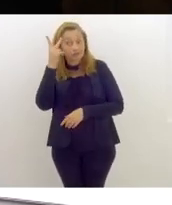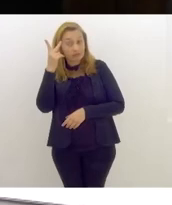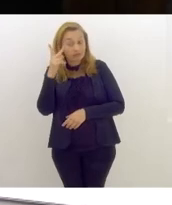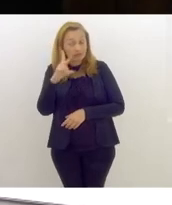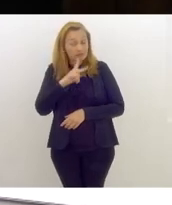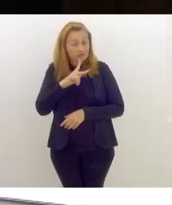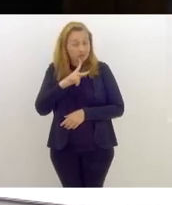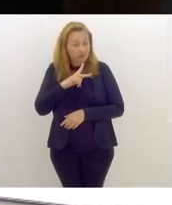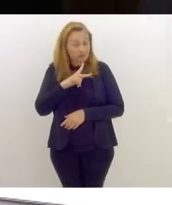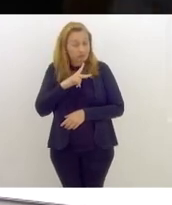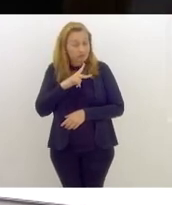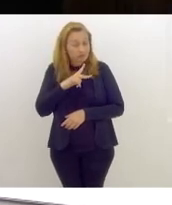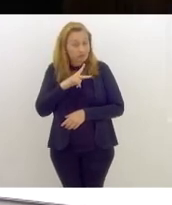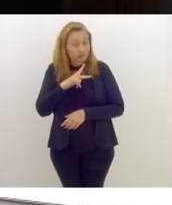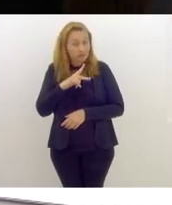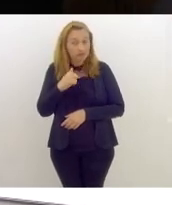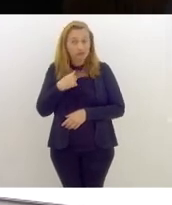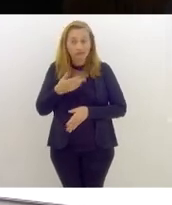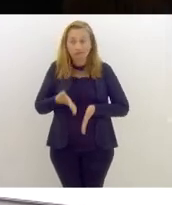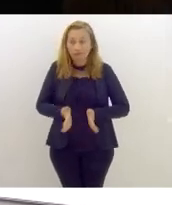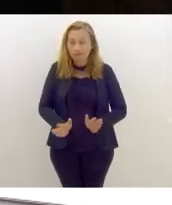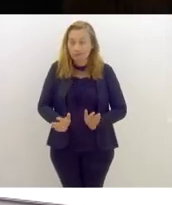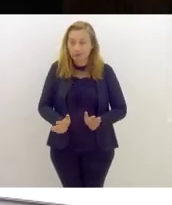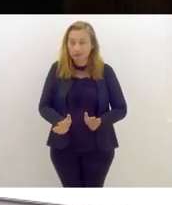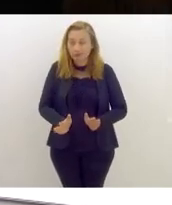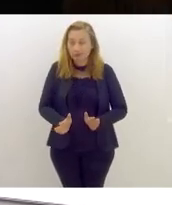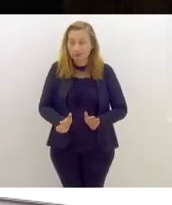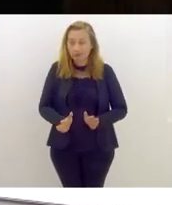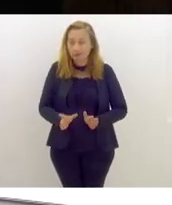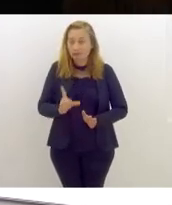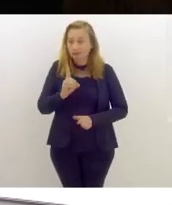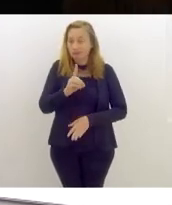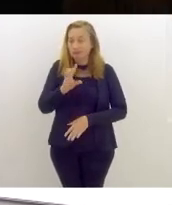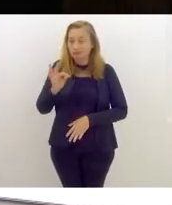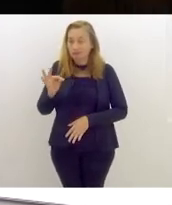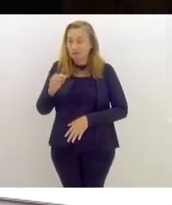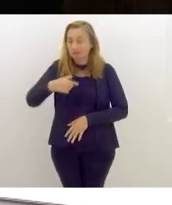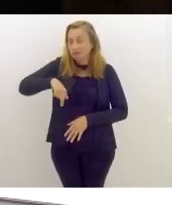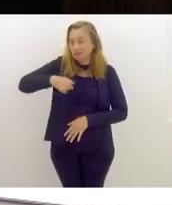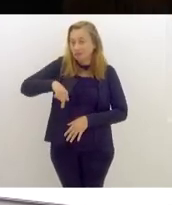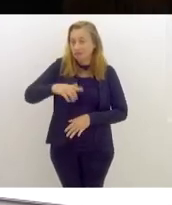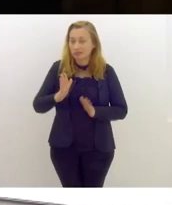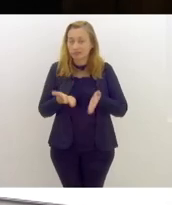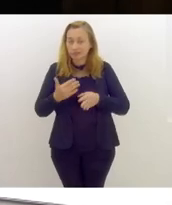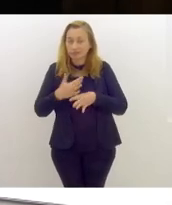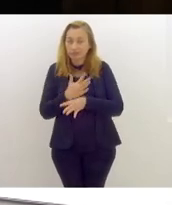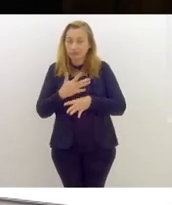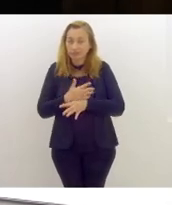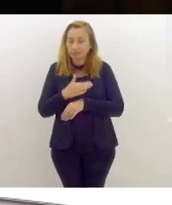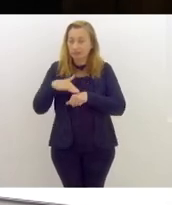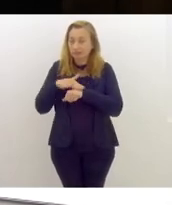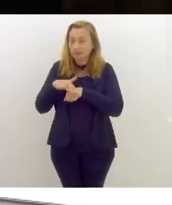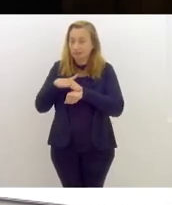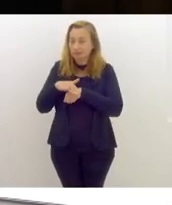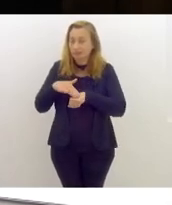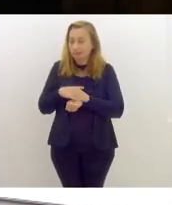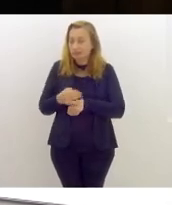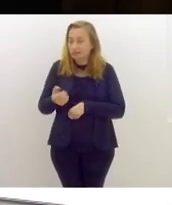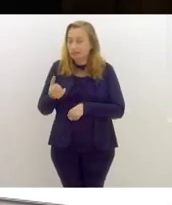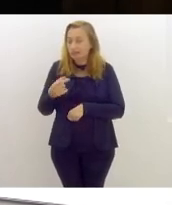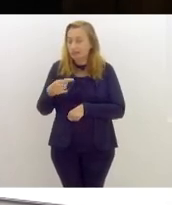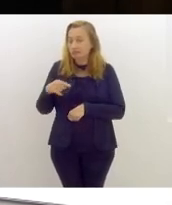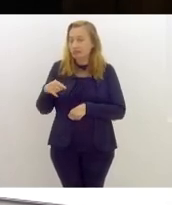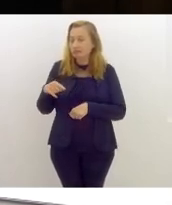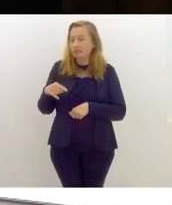particular porque eu nasci no antigo distrito de Queimados hoje cidade eu tava conversando agora pouco no seu